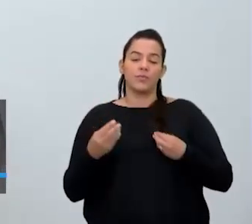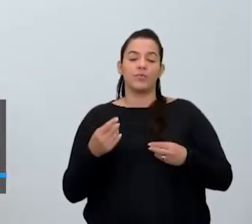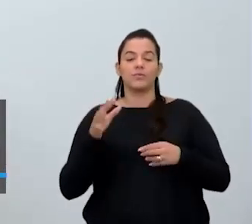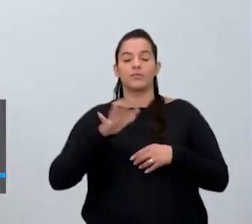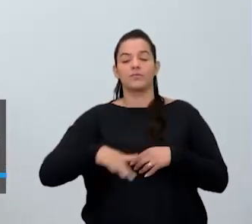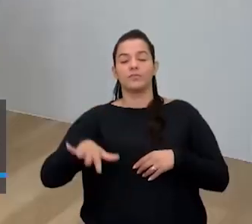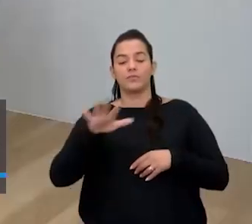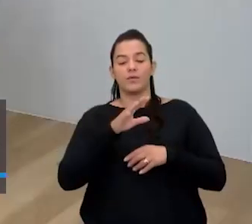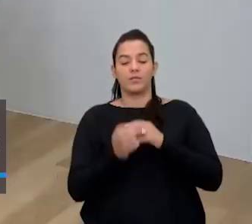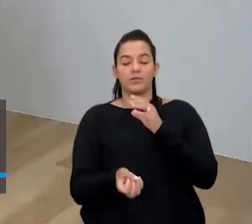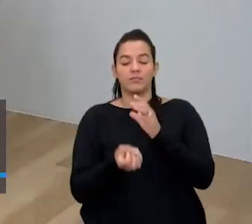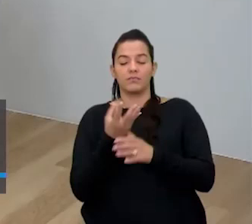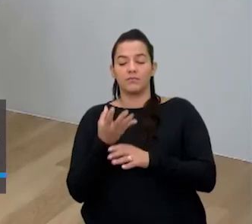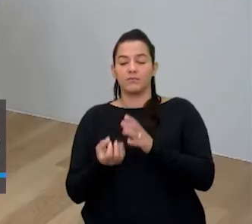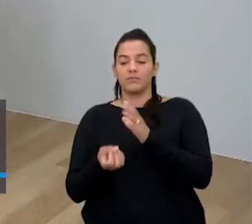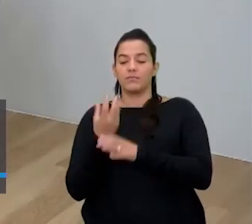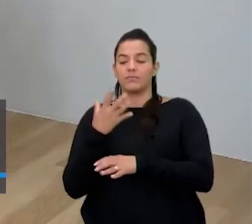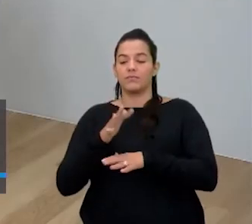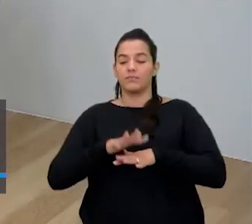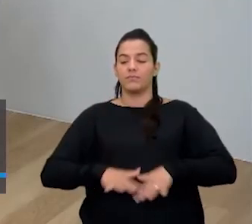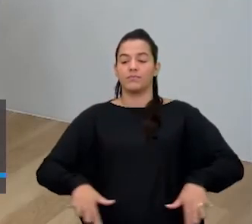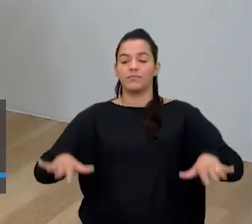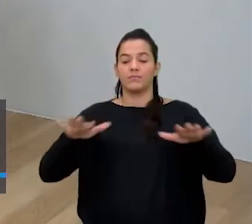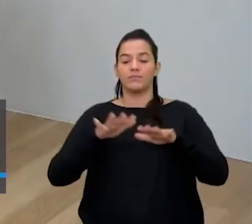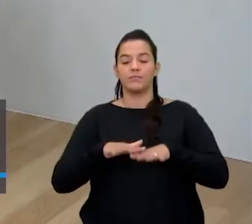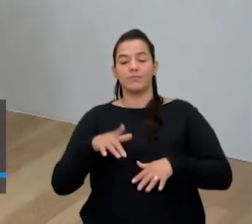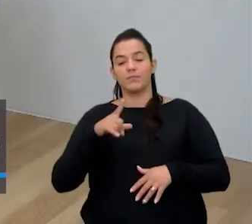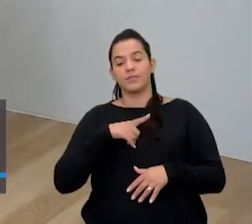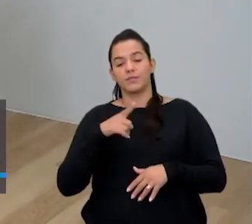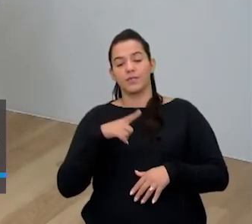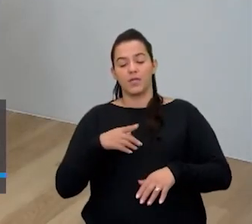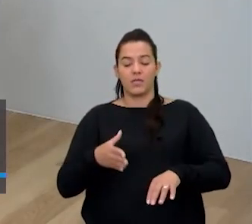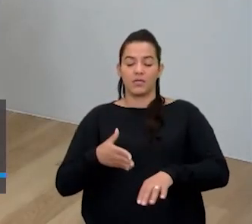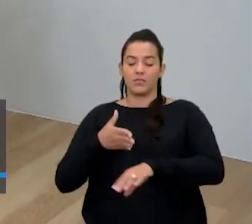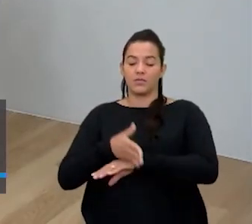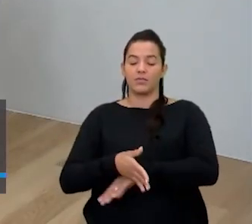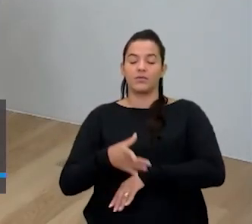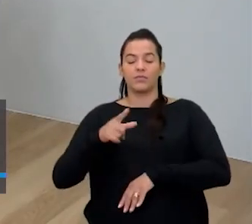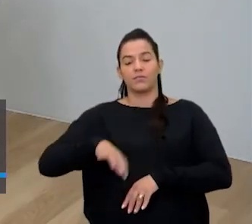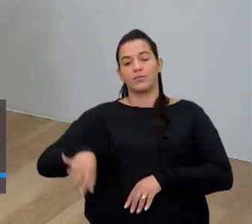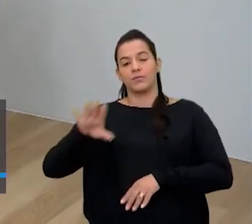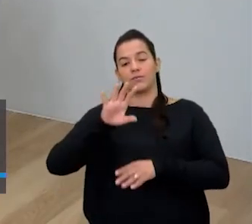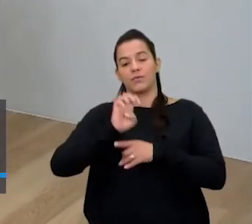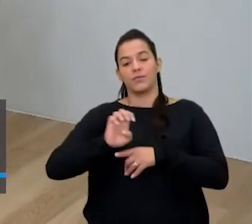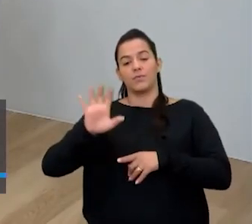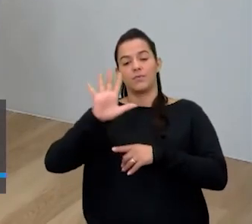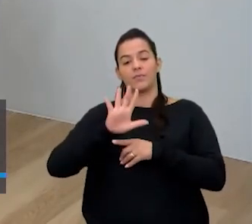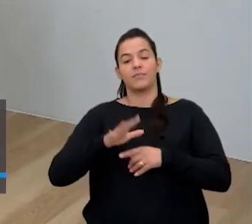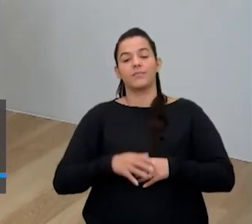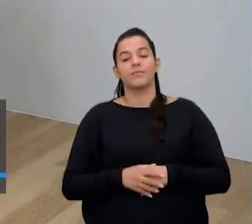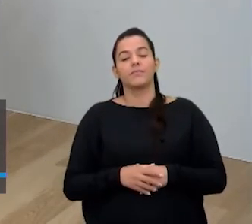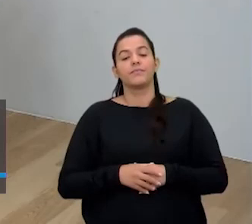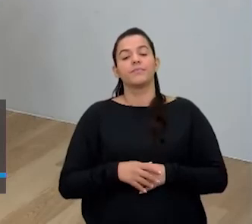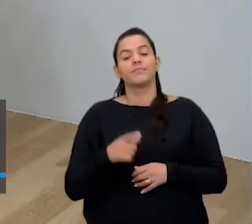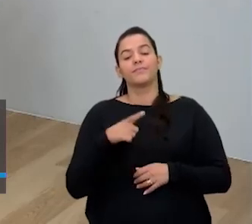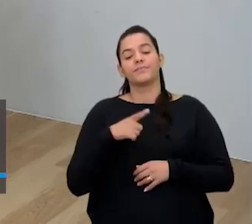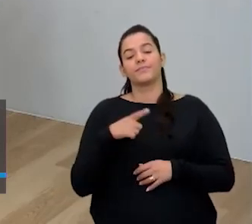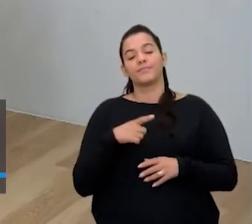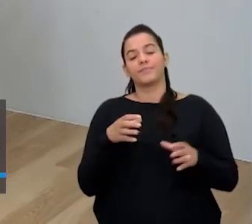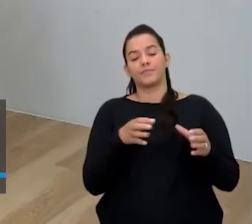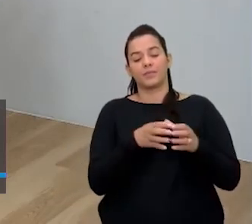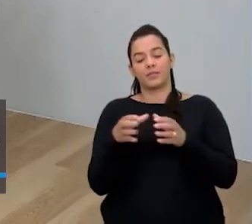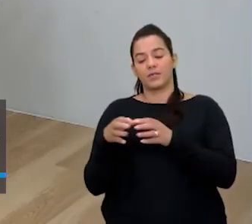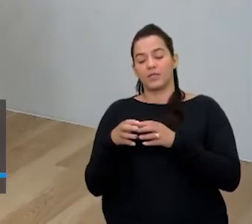nasceram artificialmente da intromissão europeia, essas tribos não conseguiram